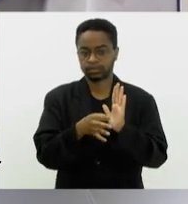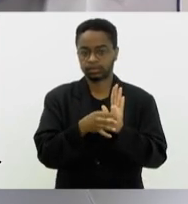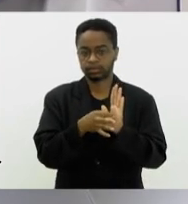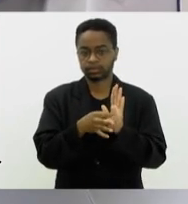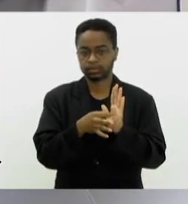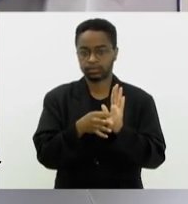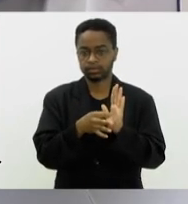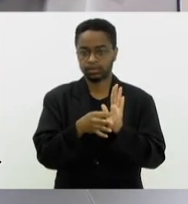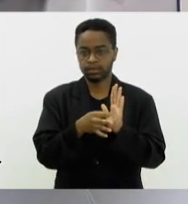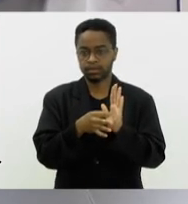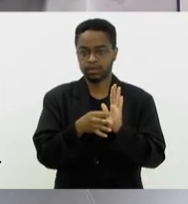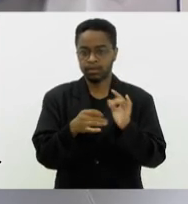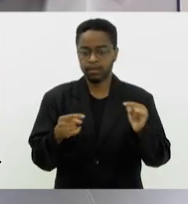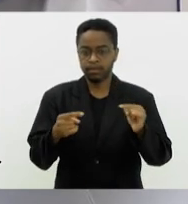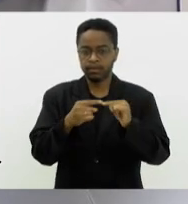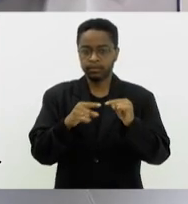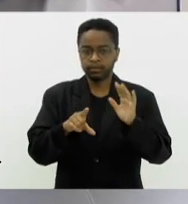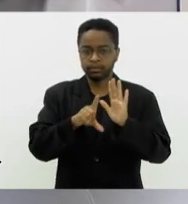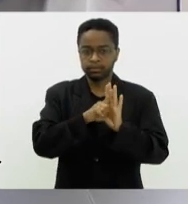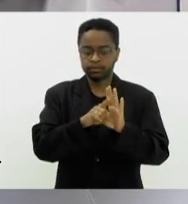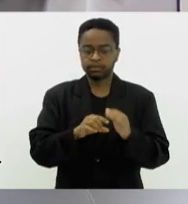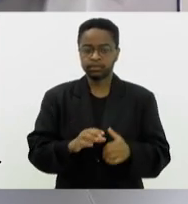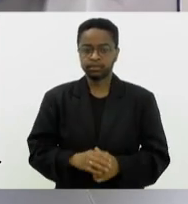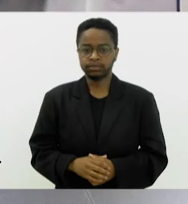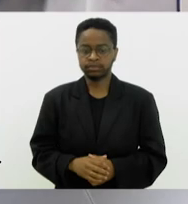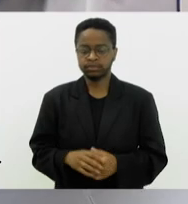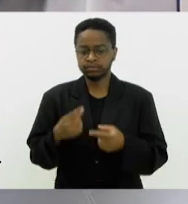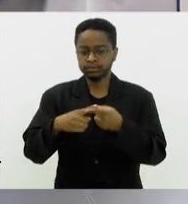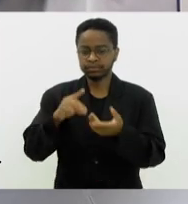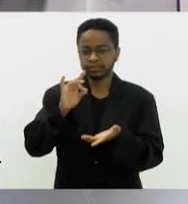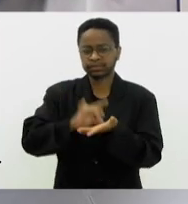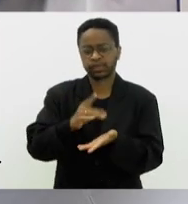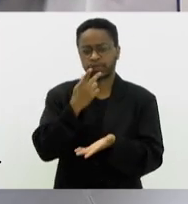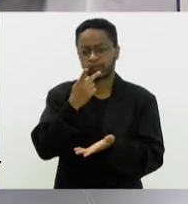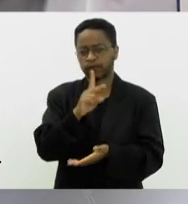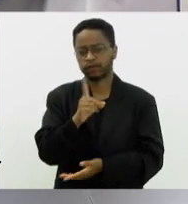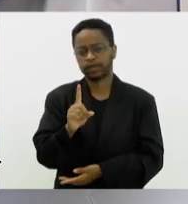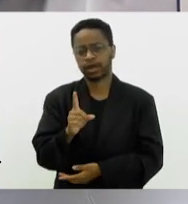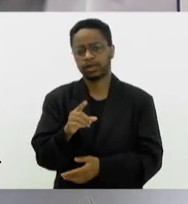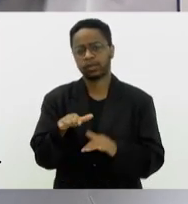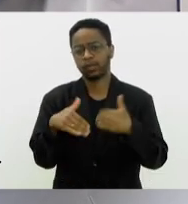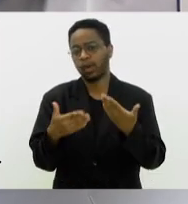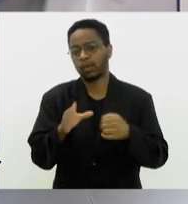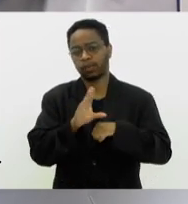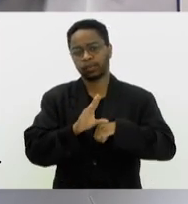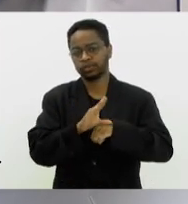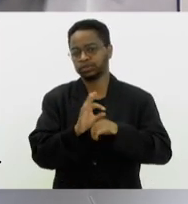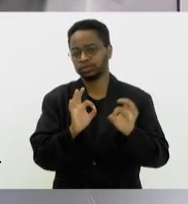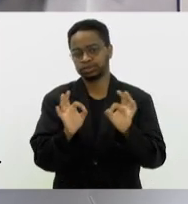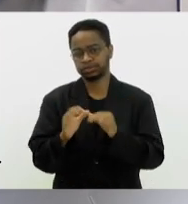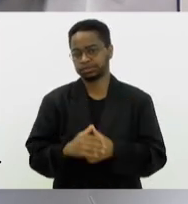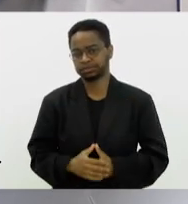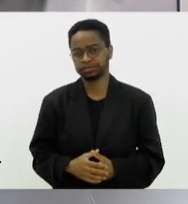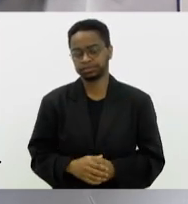pela legalidade. Na realidade, ele não fala exatamente qual é a Constituição.